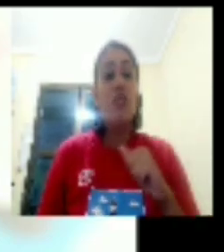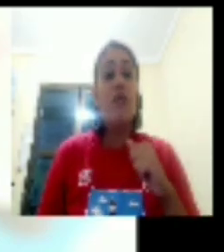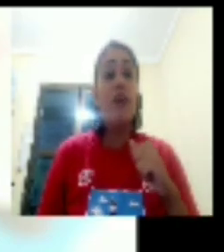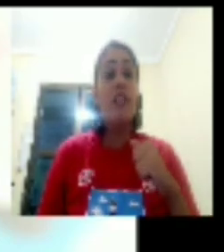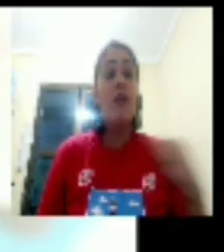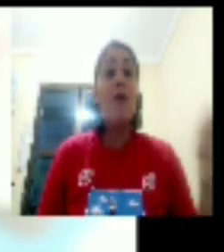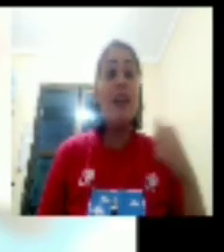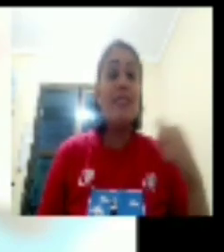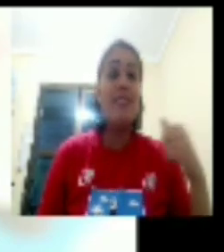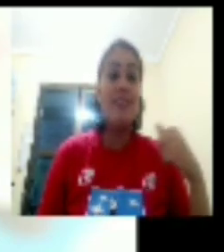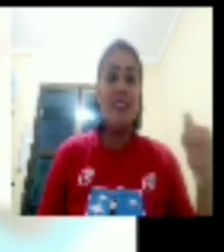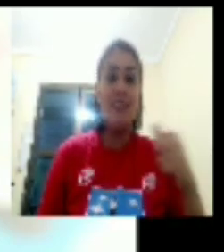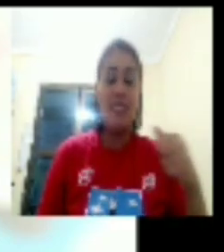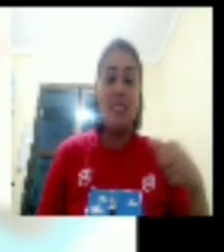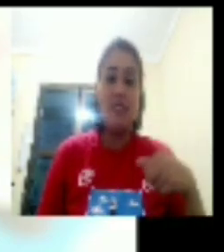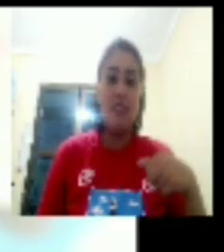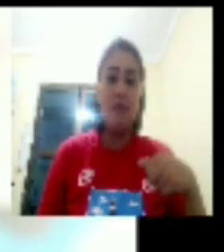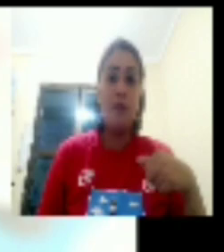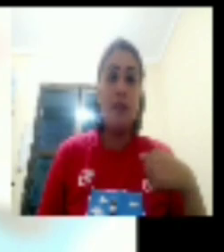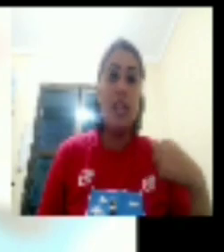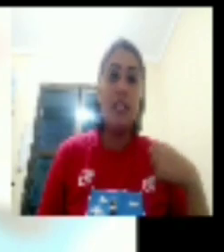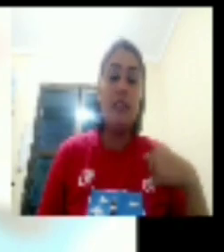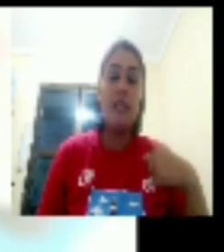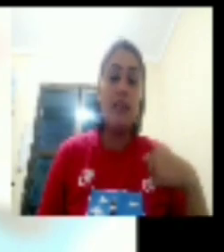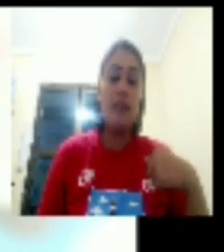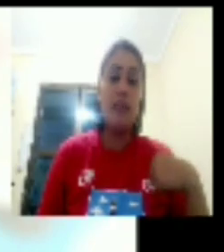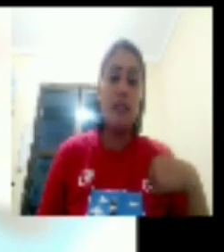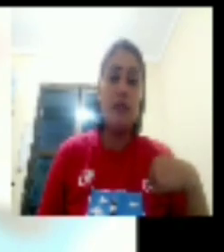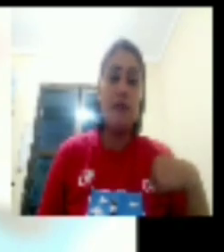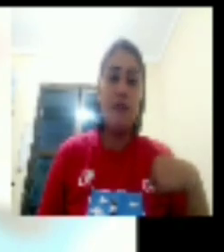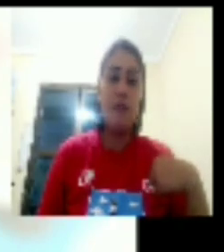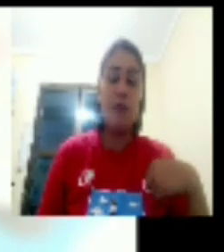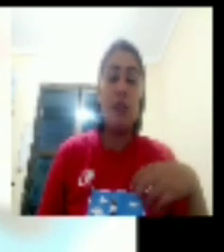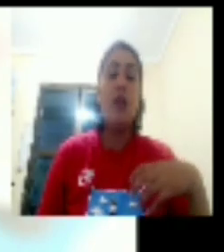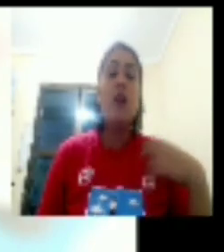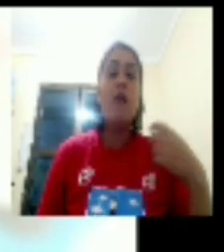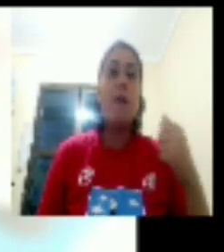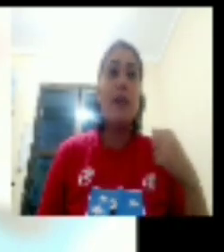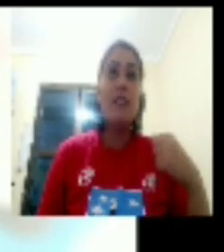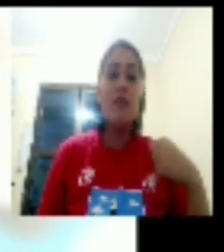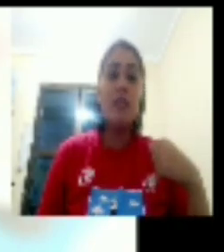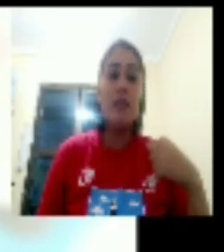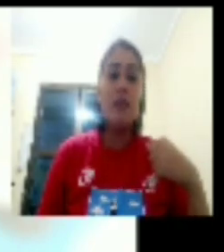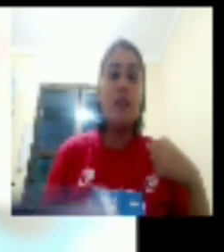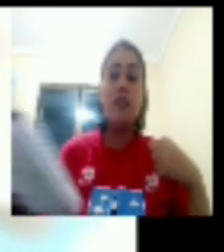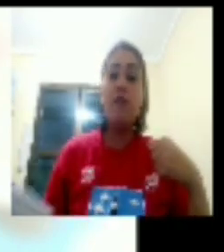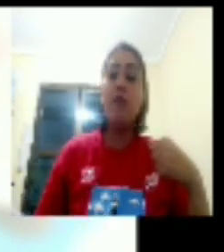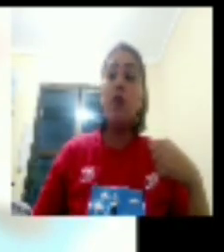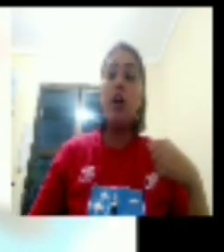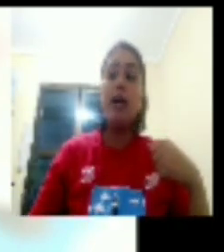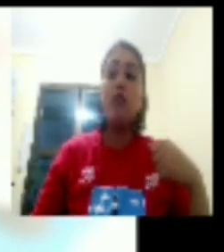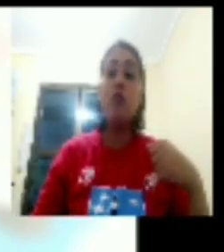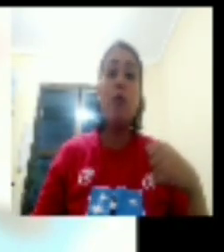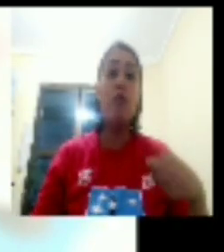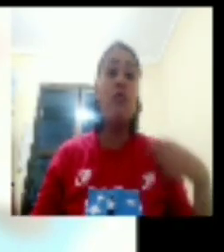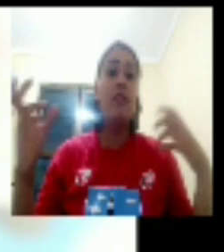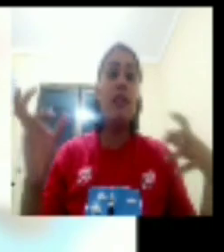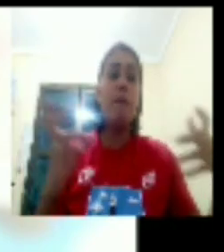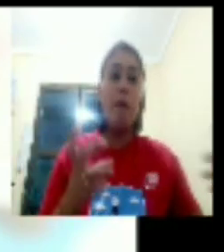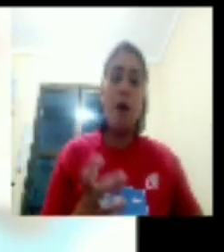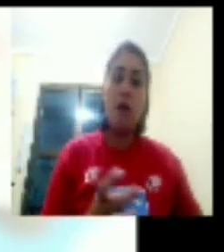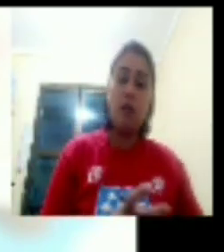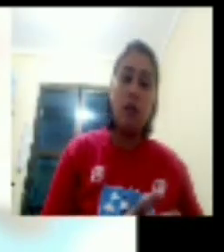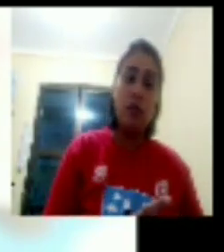aí vocês vão fazer uma síntese desse filme. Como assim uma síntese? Vão colocar os